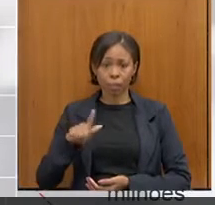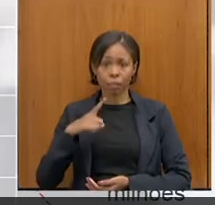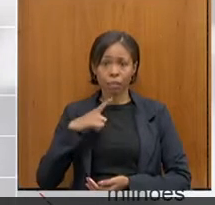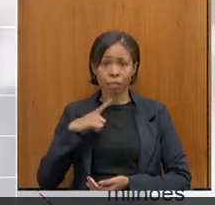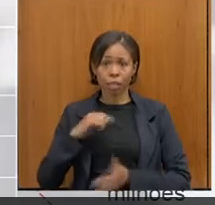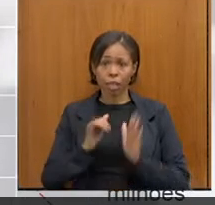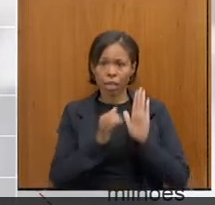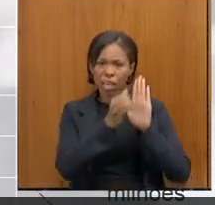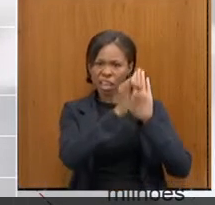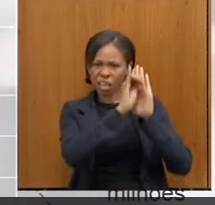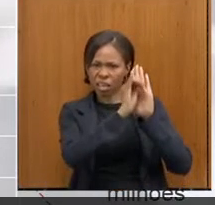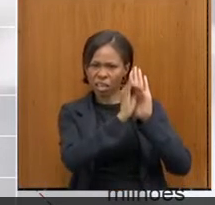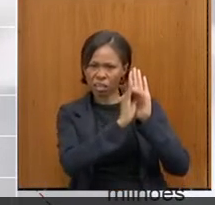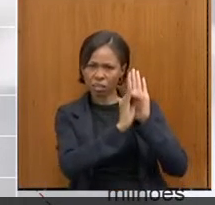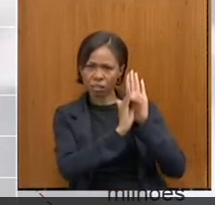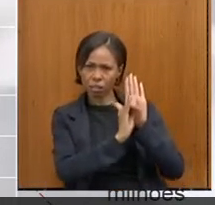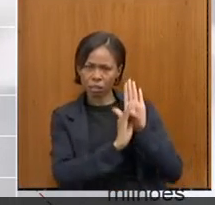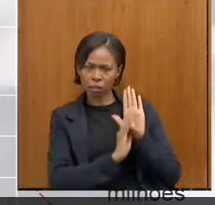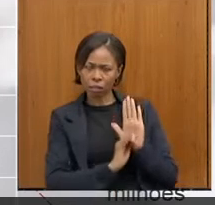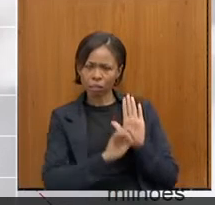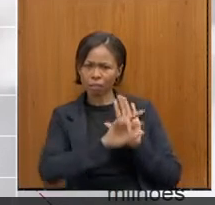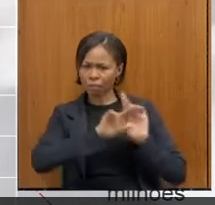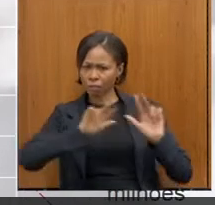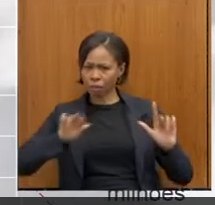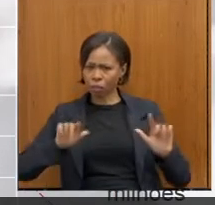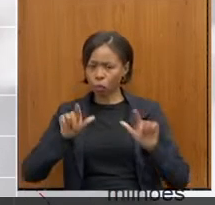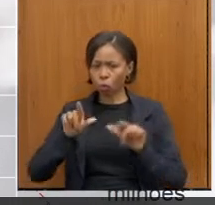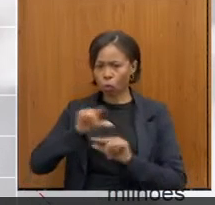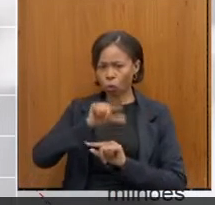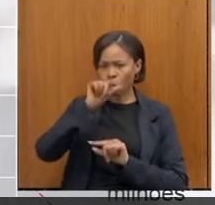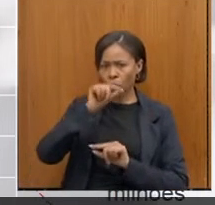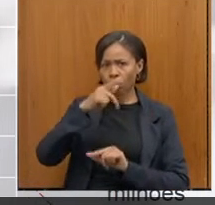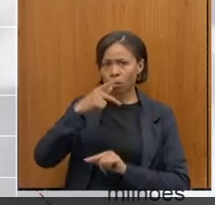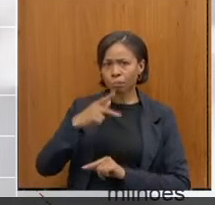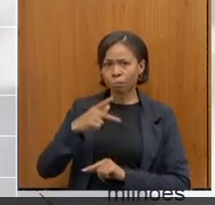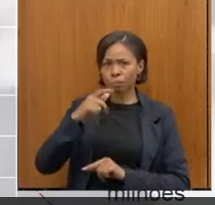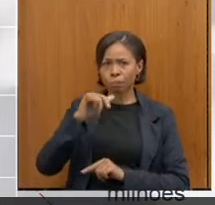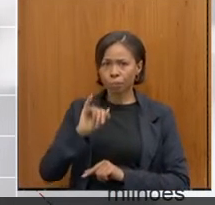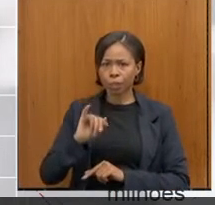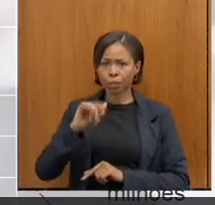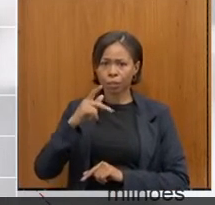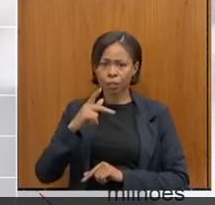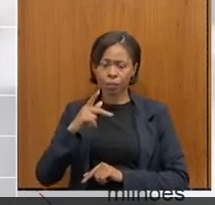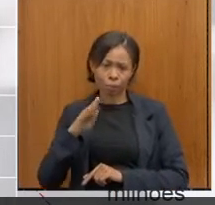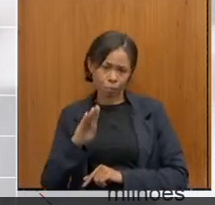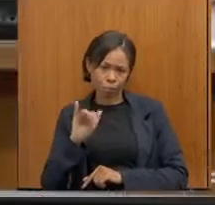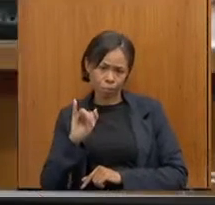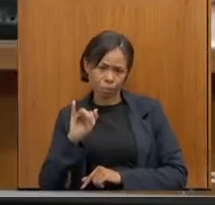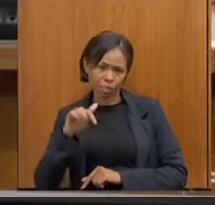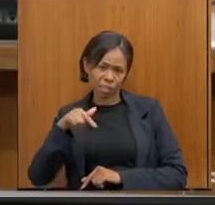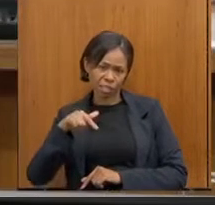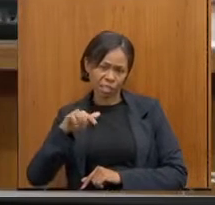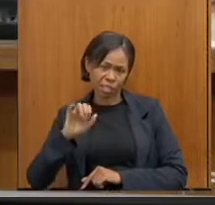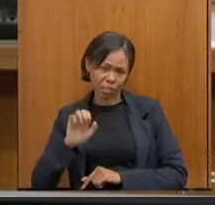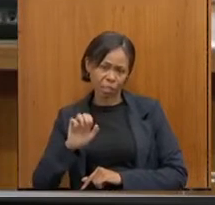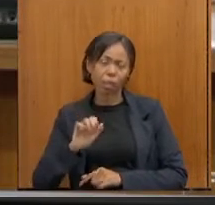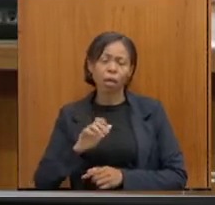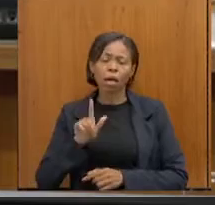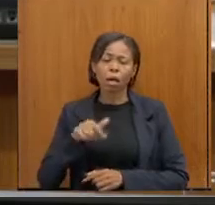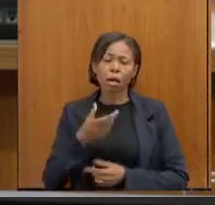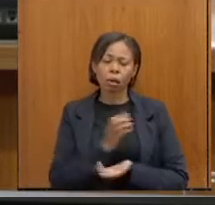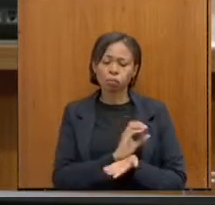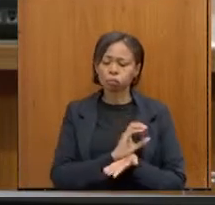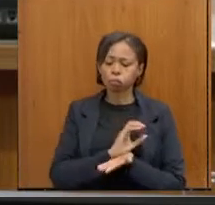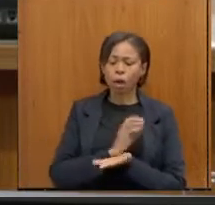editais em andamento vou chamar atenção para o pibic divisa É apoiar em iniciação científica para alunos